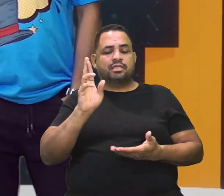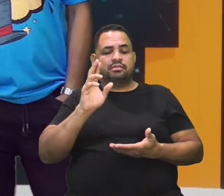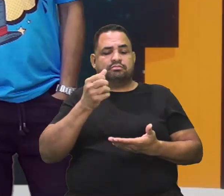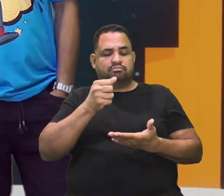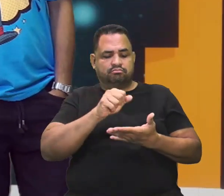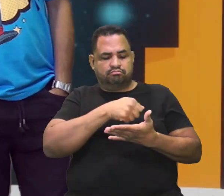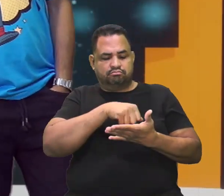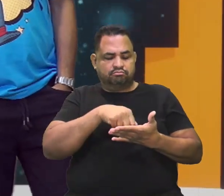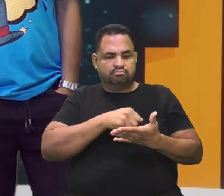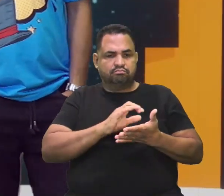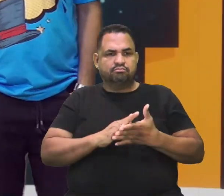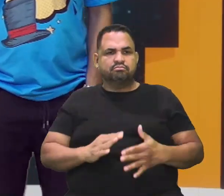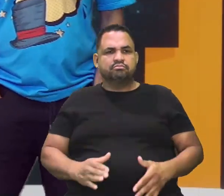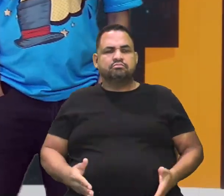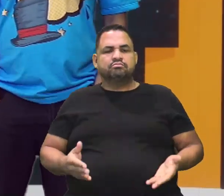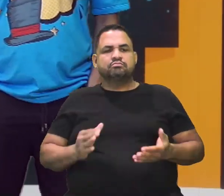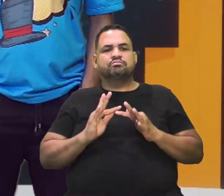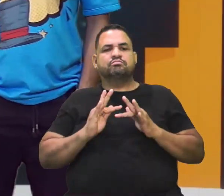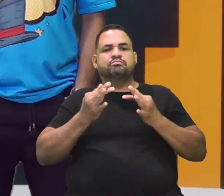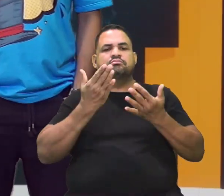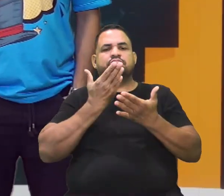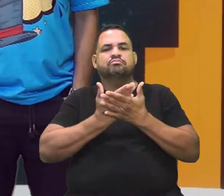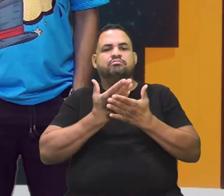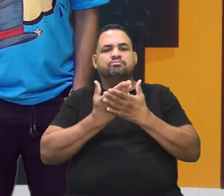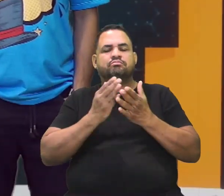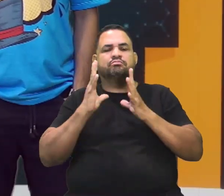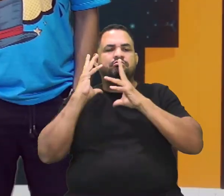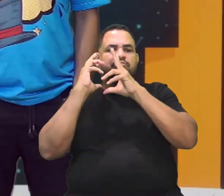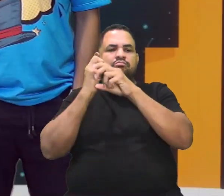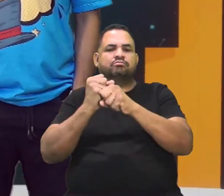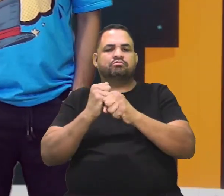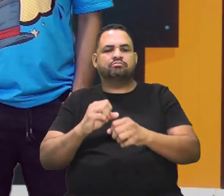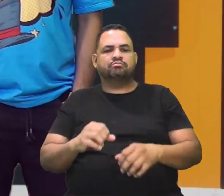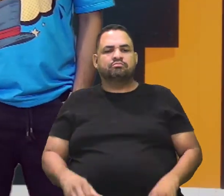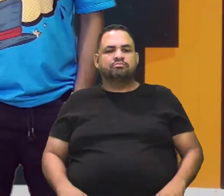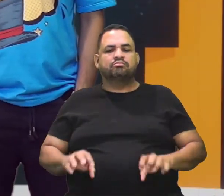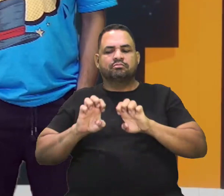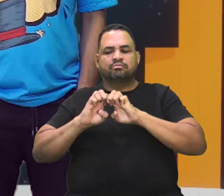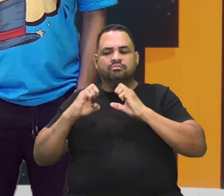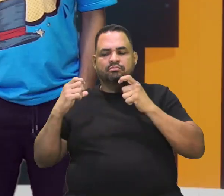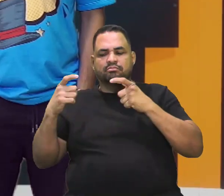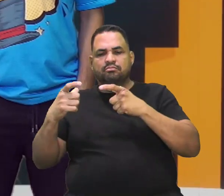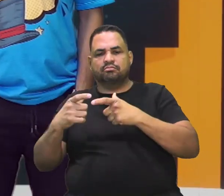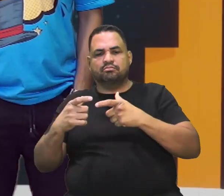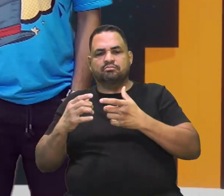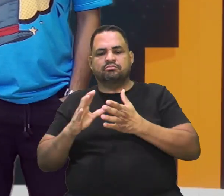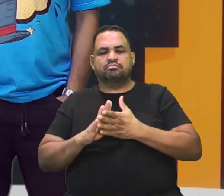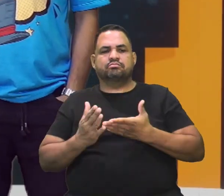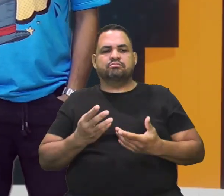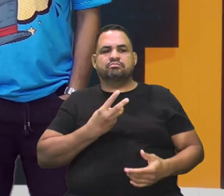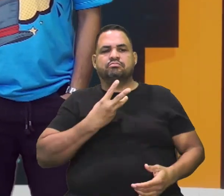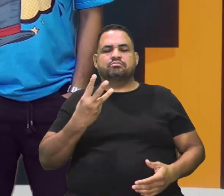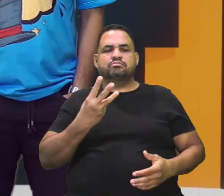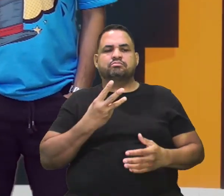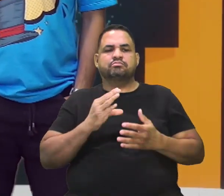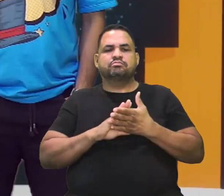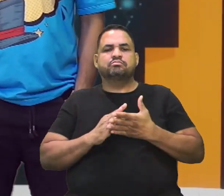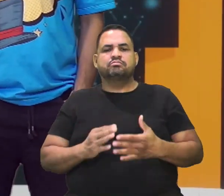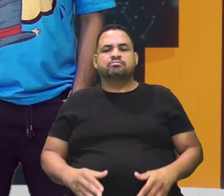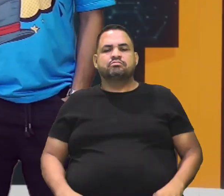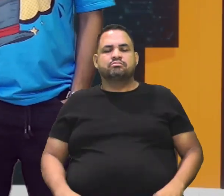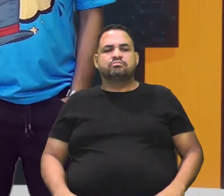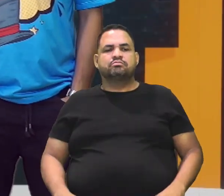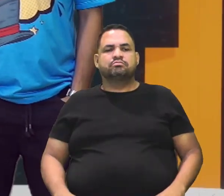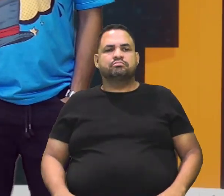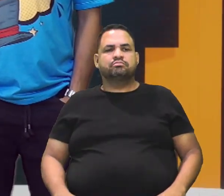para compreender, tá certo? E a última aula que a gente vai revisar é a parte de elipse. Então, nas cônicas, na sua parte 3, a elipse,